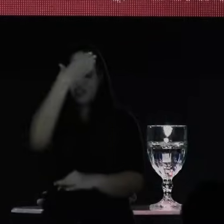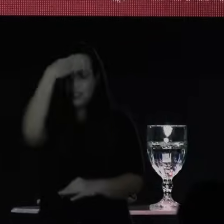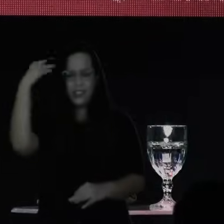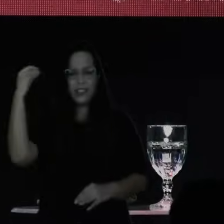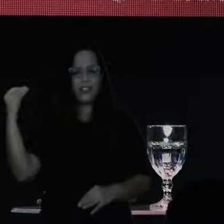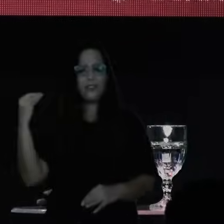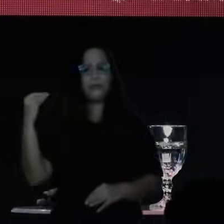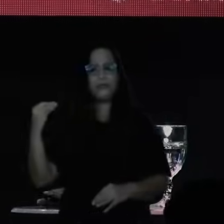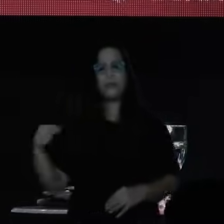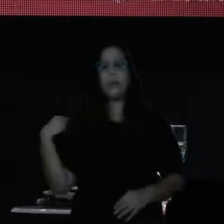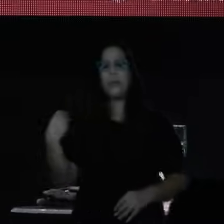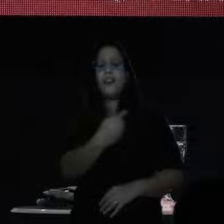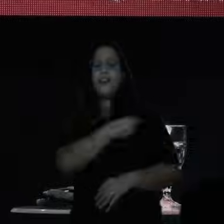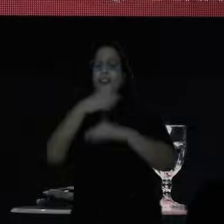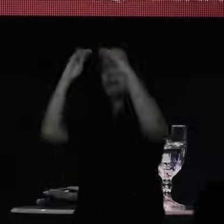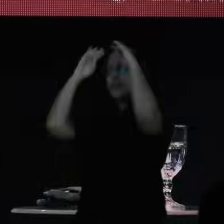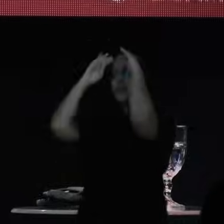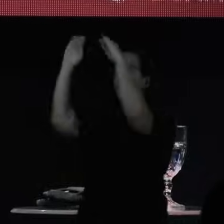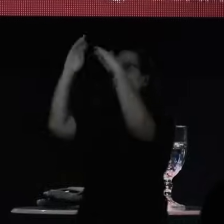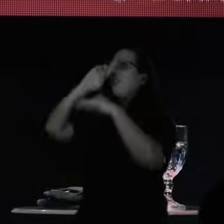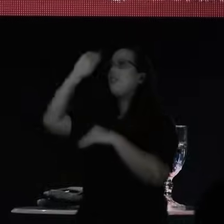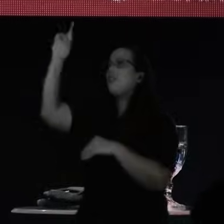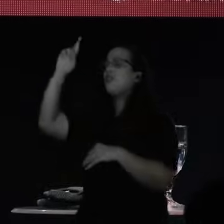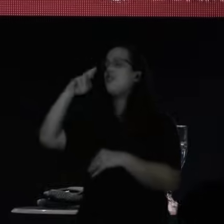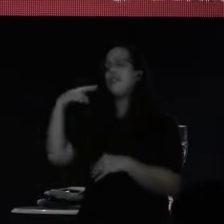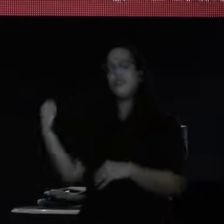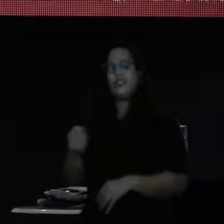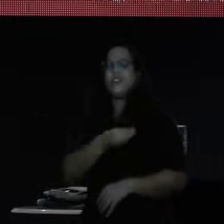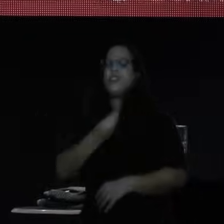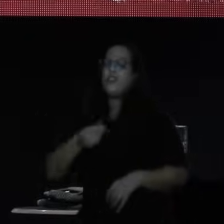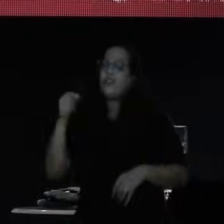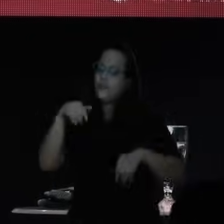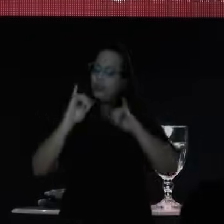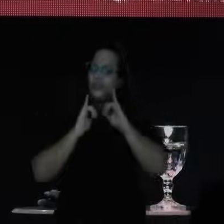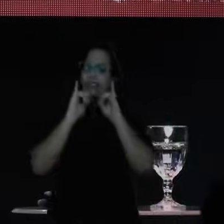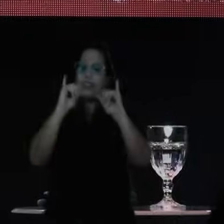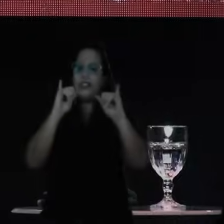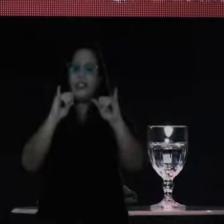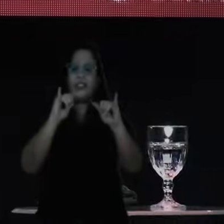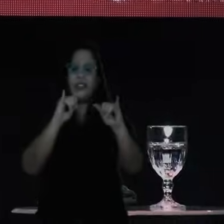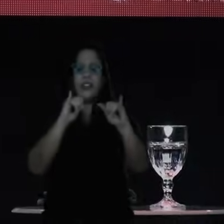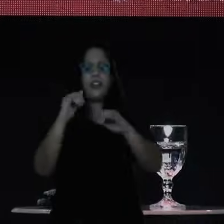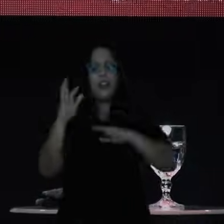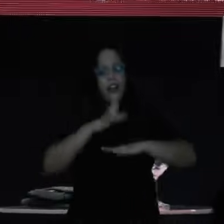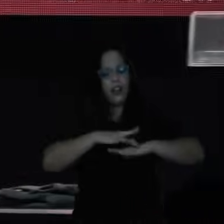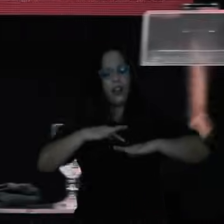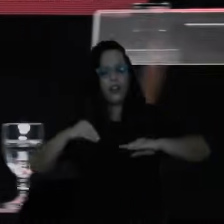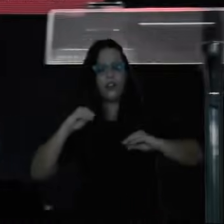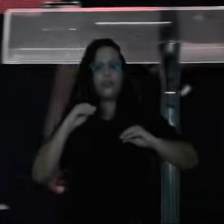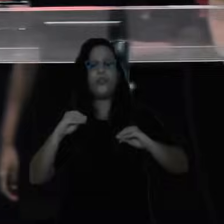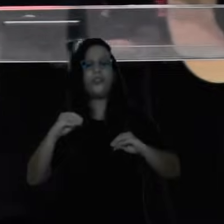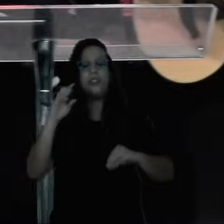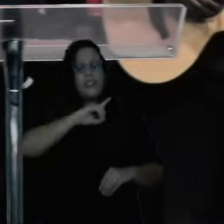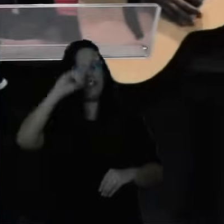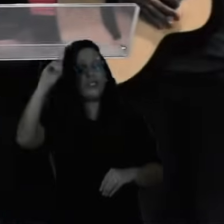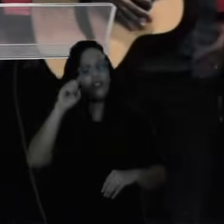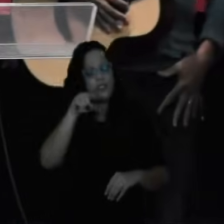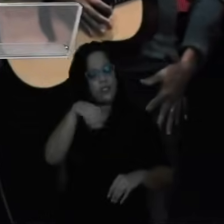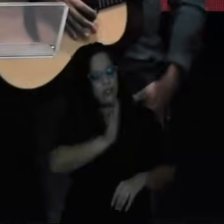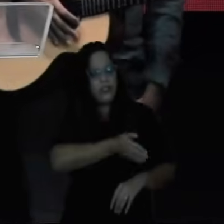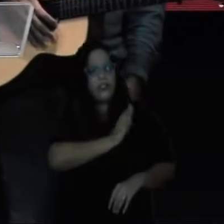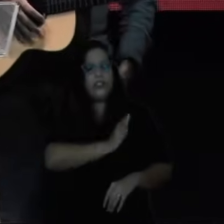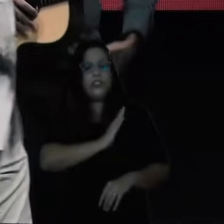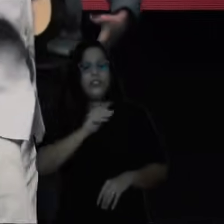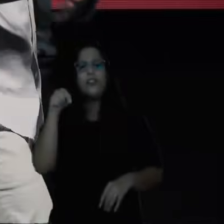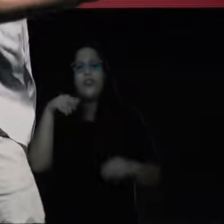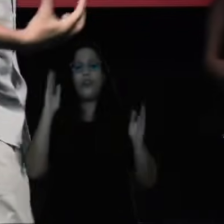nós vivemos a honra do Senhor sobre nossa vida. Hoje eu declaro a cura de Deus sobre o seu coração. Hoje eu